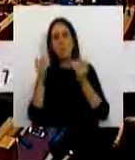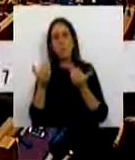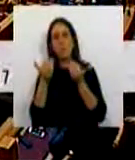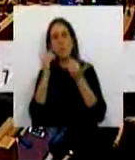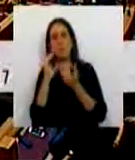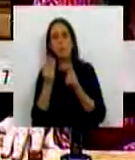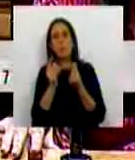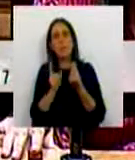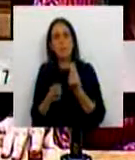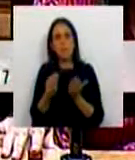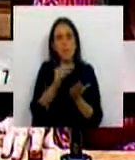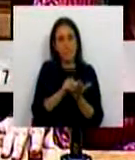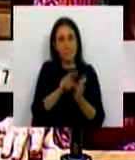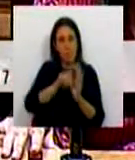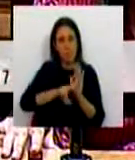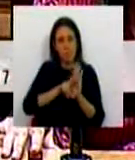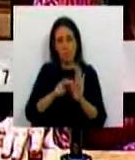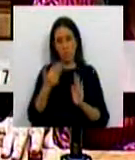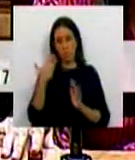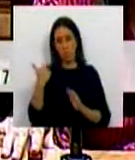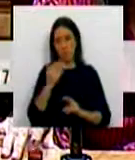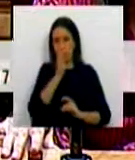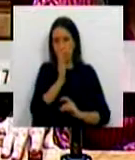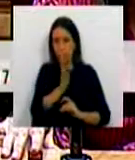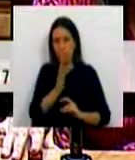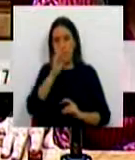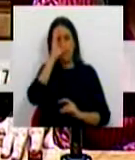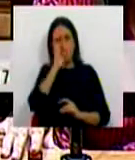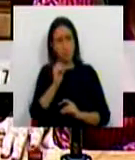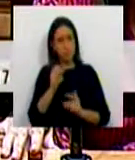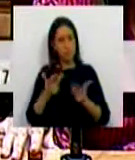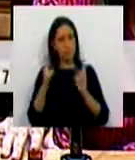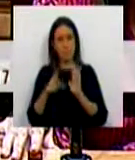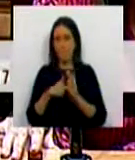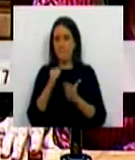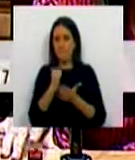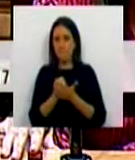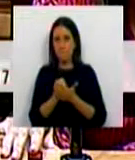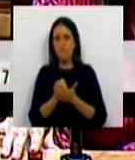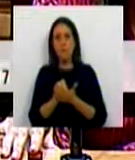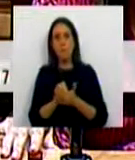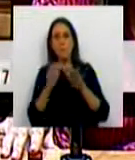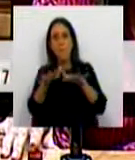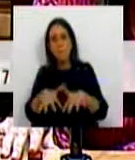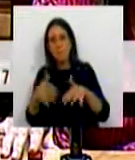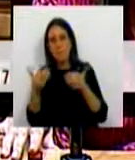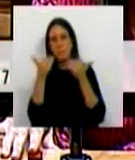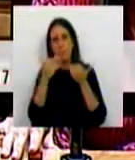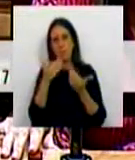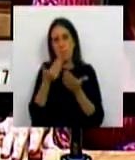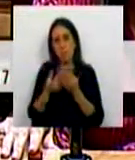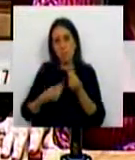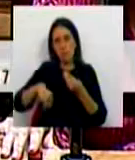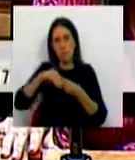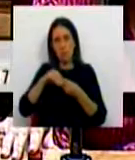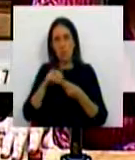incluir no relatório, e como já referi anteriormente, o Governo está sempre disponível para fornecer ao Parlamento informação adicional que